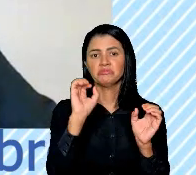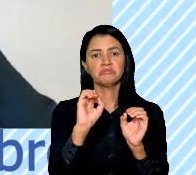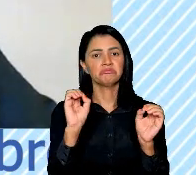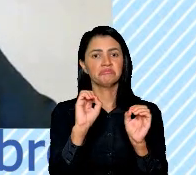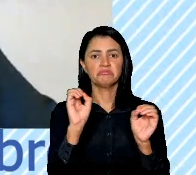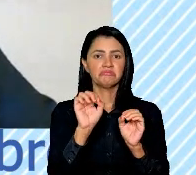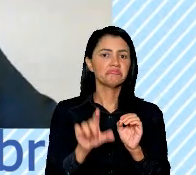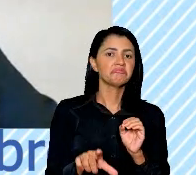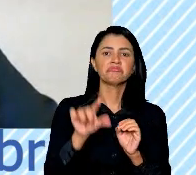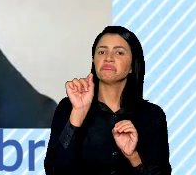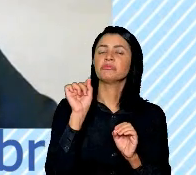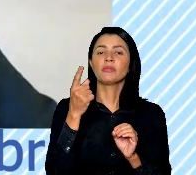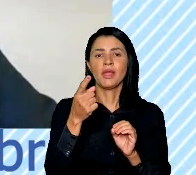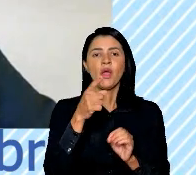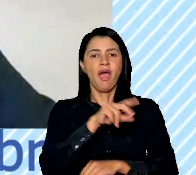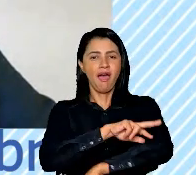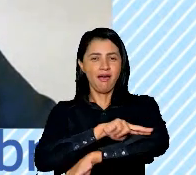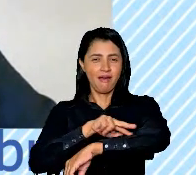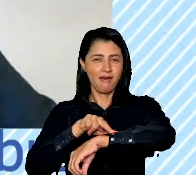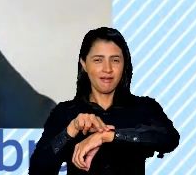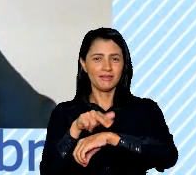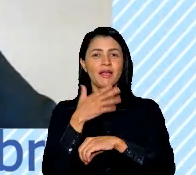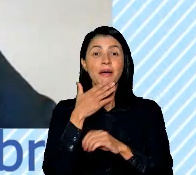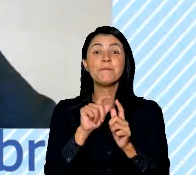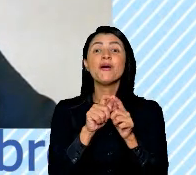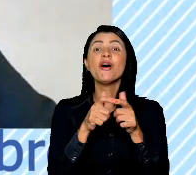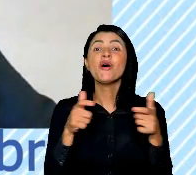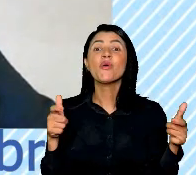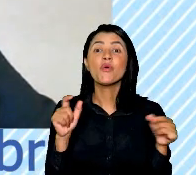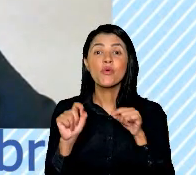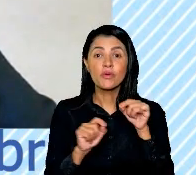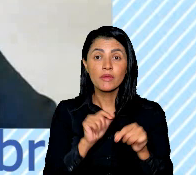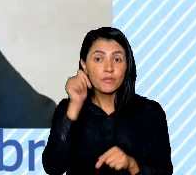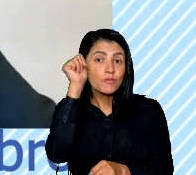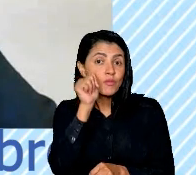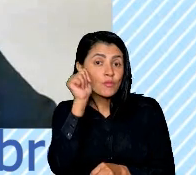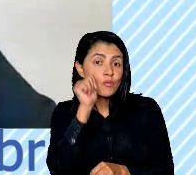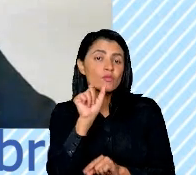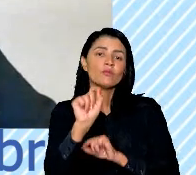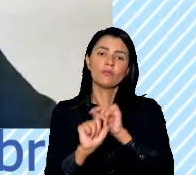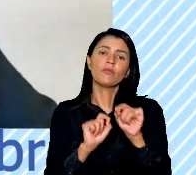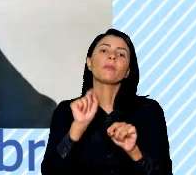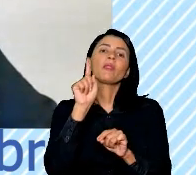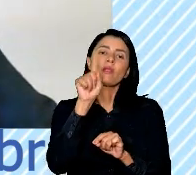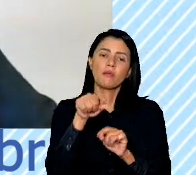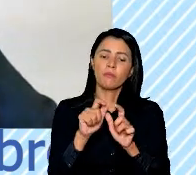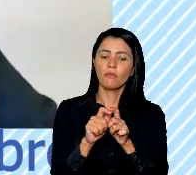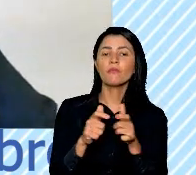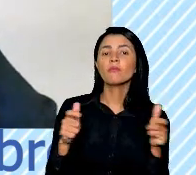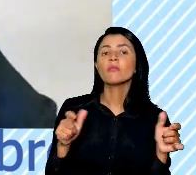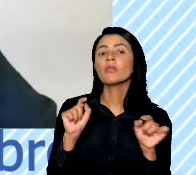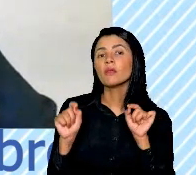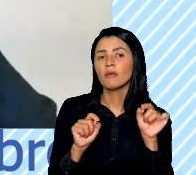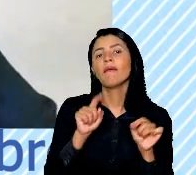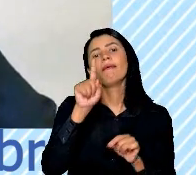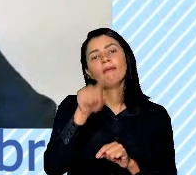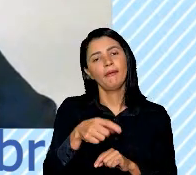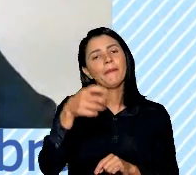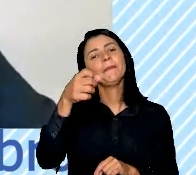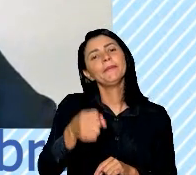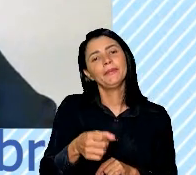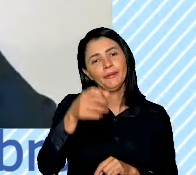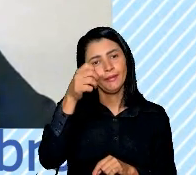então, embora a maior parte das mulheres seja eleitas, em relação à raça, a maior parte das mulheres eleitas é branca.